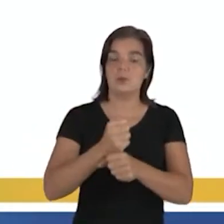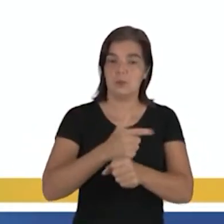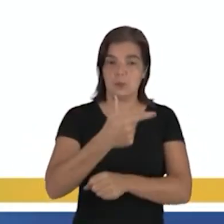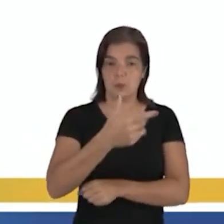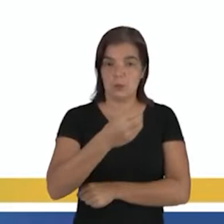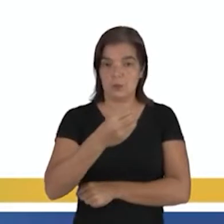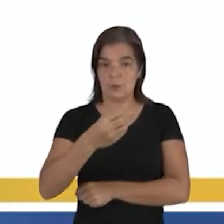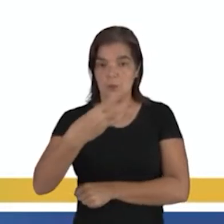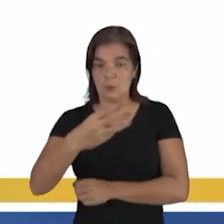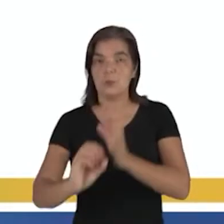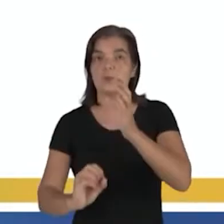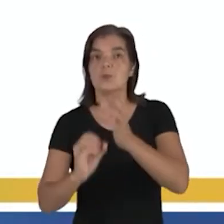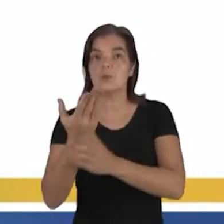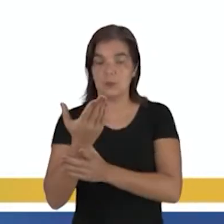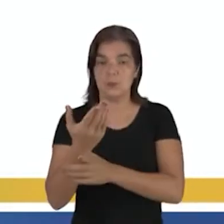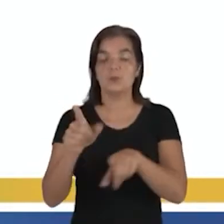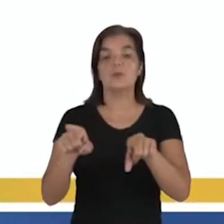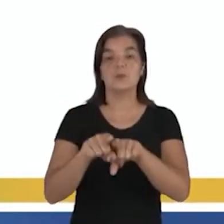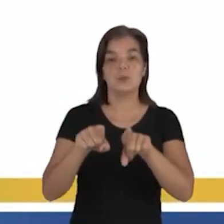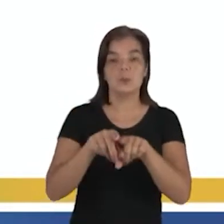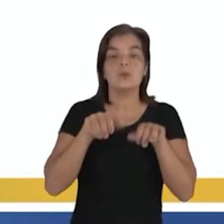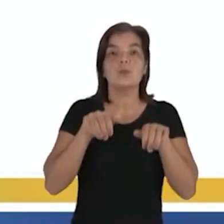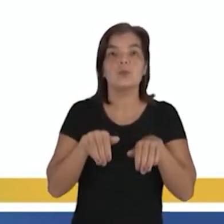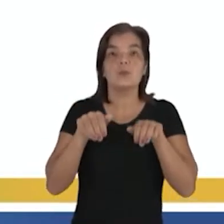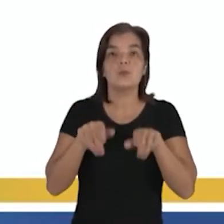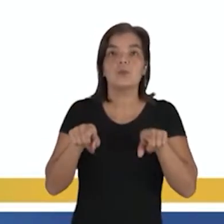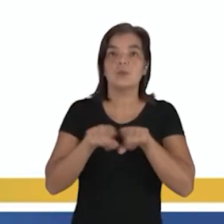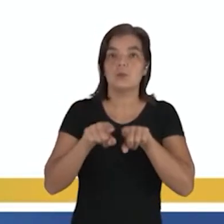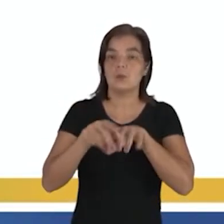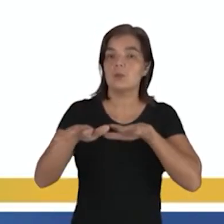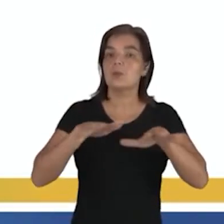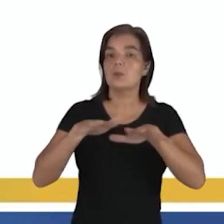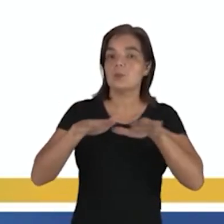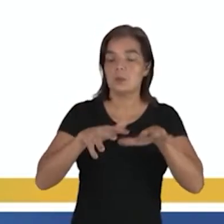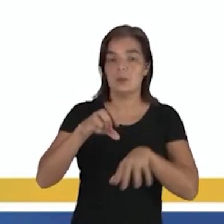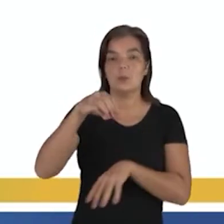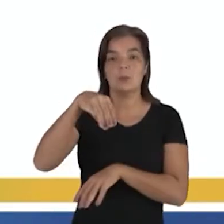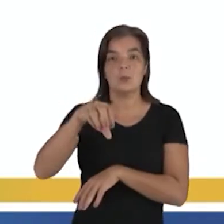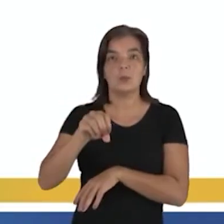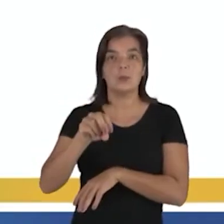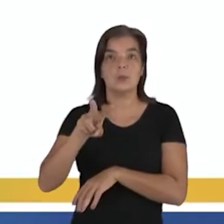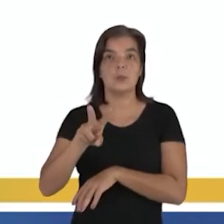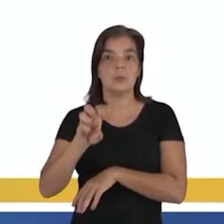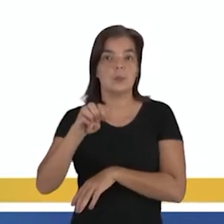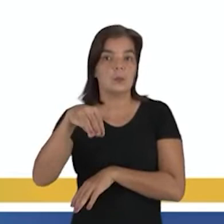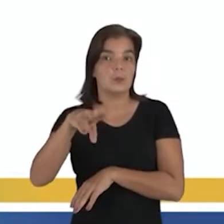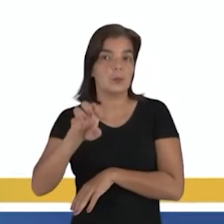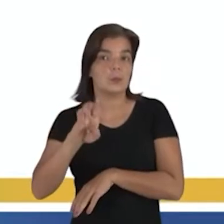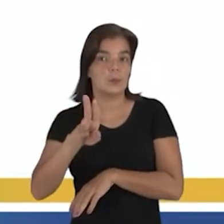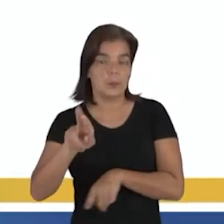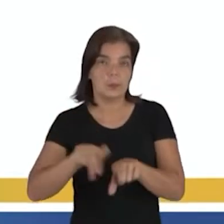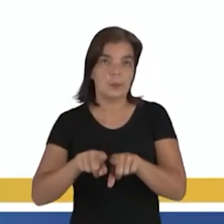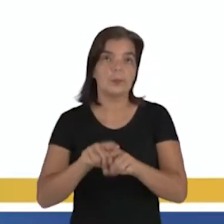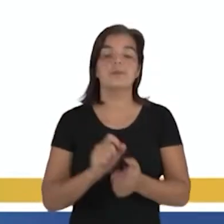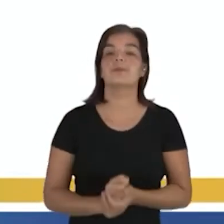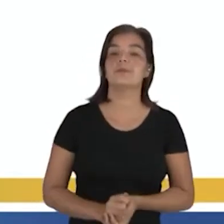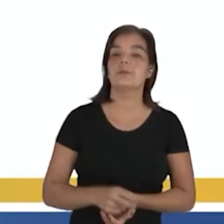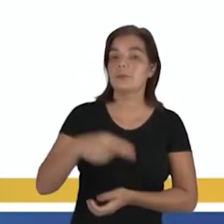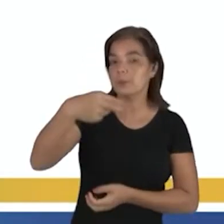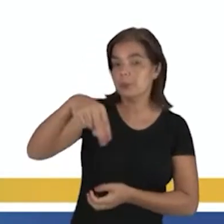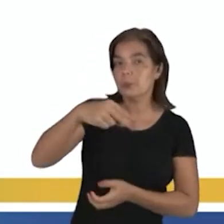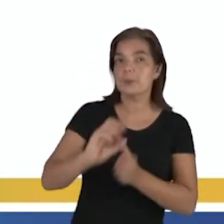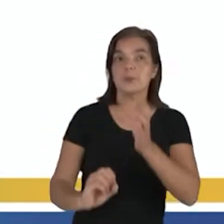2003, surgia na Austrália o movimento Movember. Olha só, em novembro de